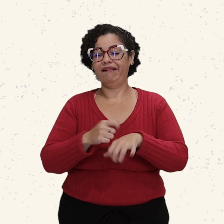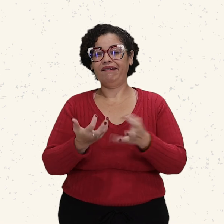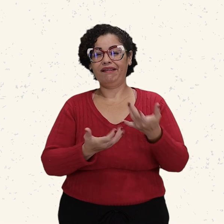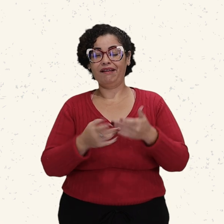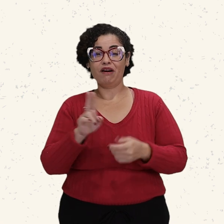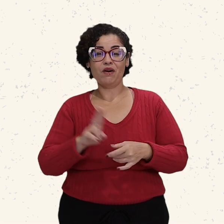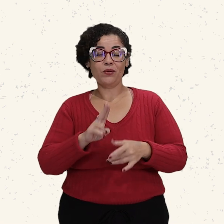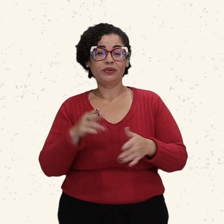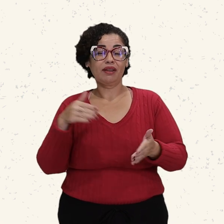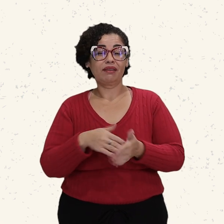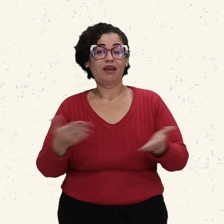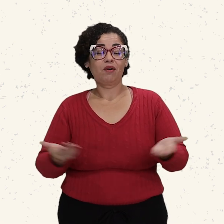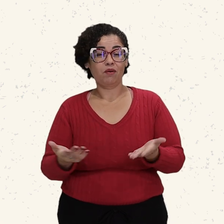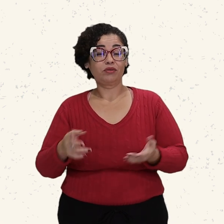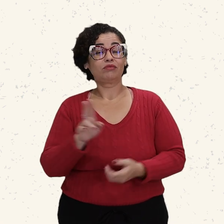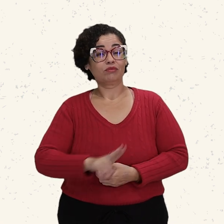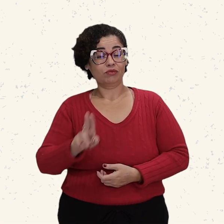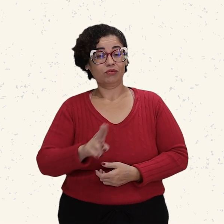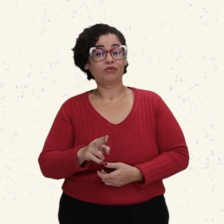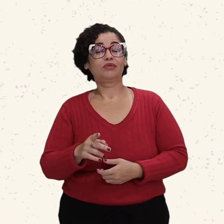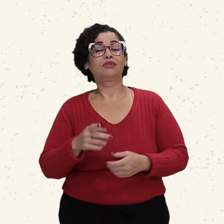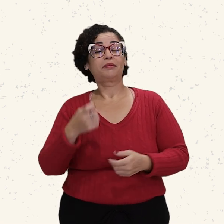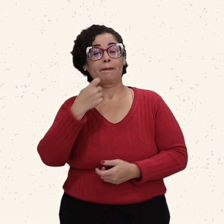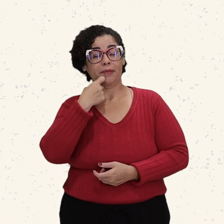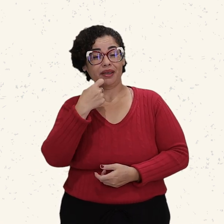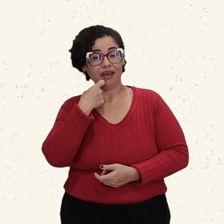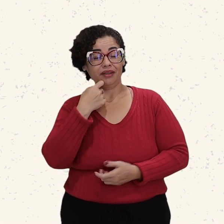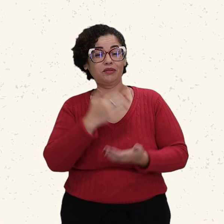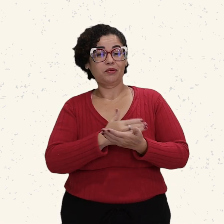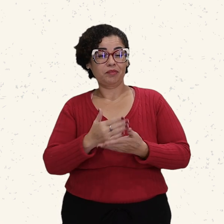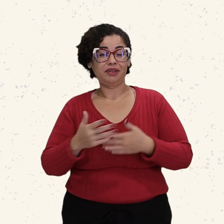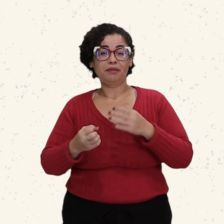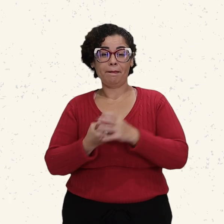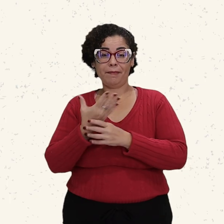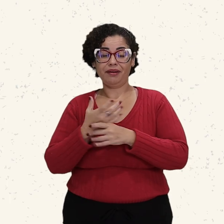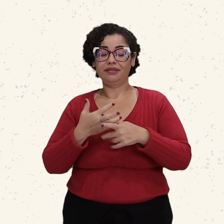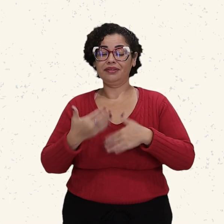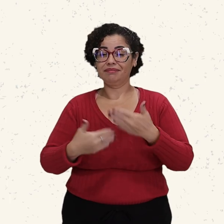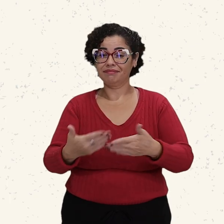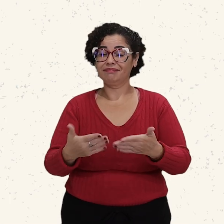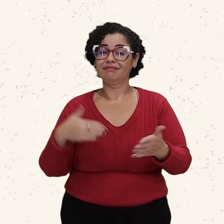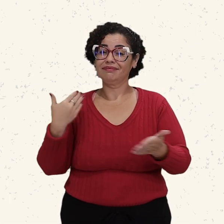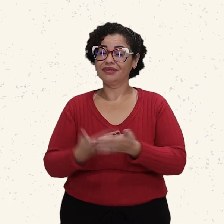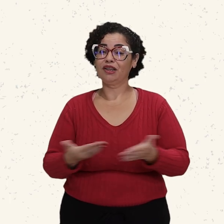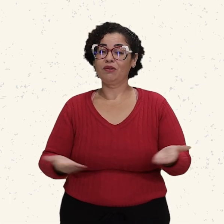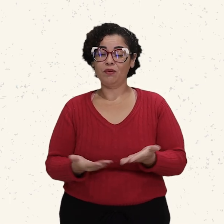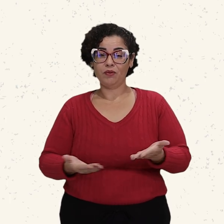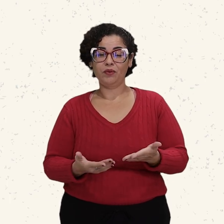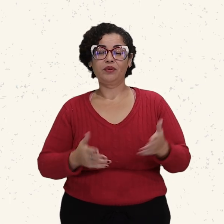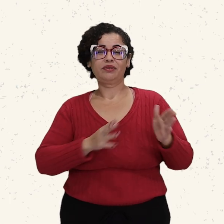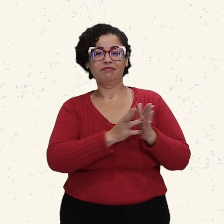nós até hoje, assim como os primeiros peixes, insetos e plantas terrestres. Foi um período de